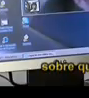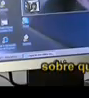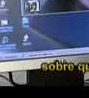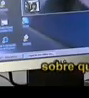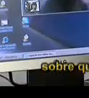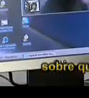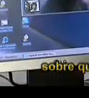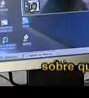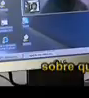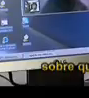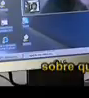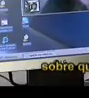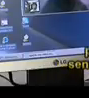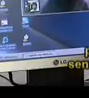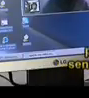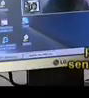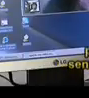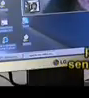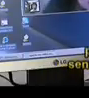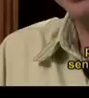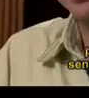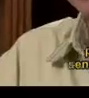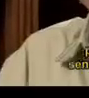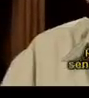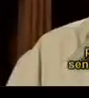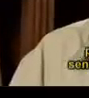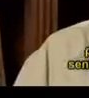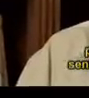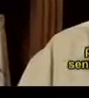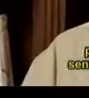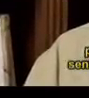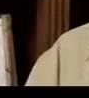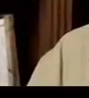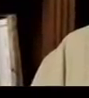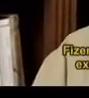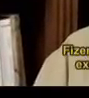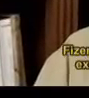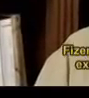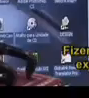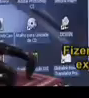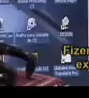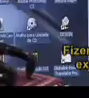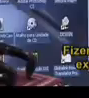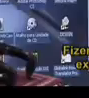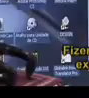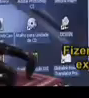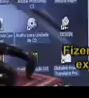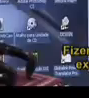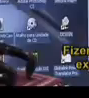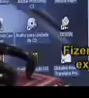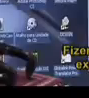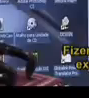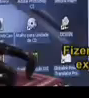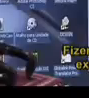que têm que ver com problemas que são sentidos na realidade. Fizemos, o título